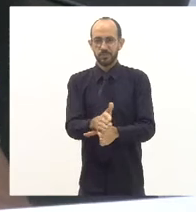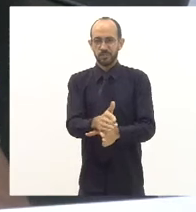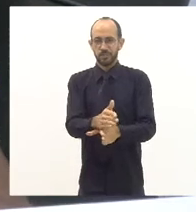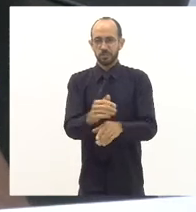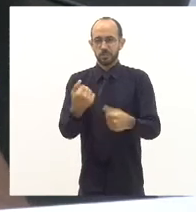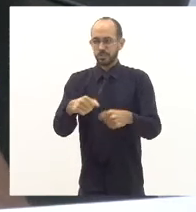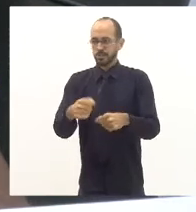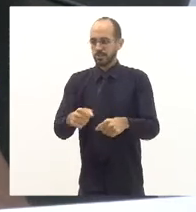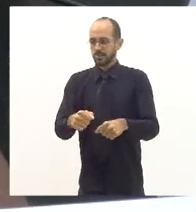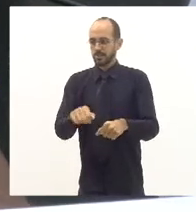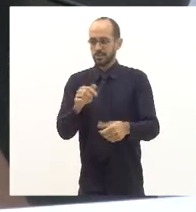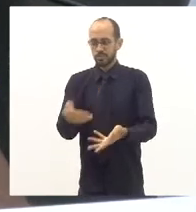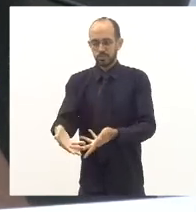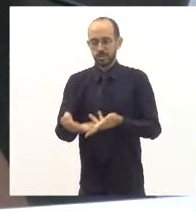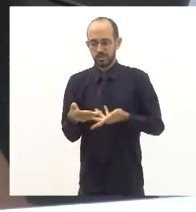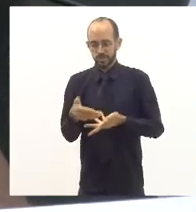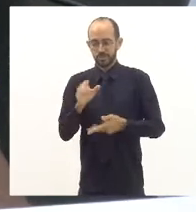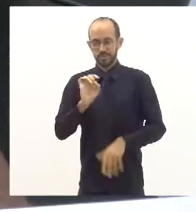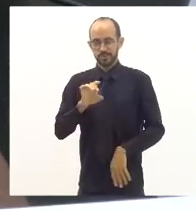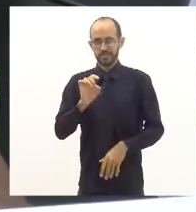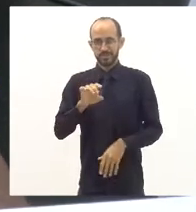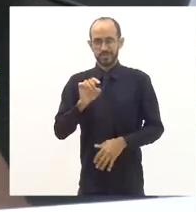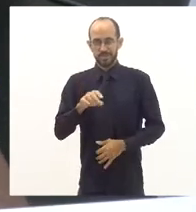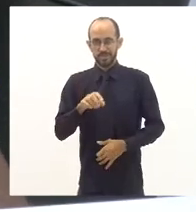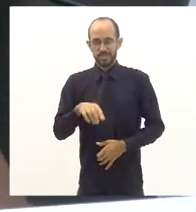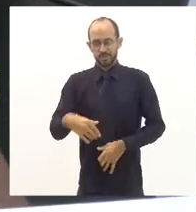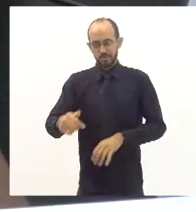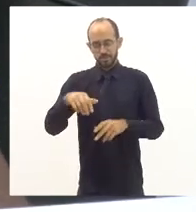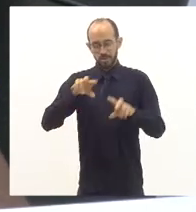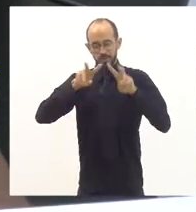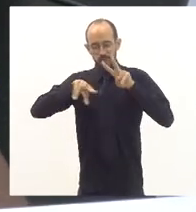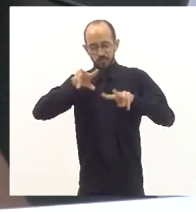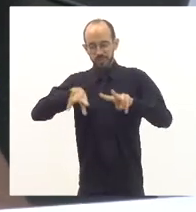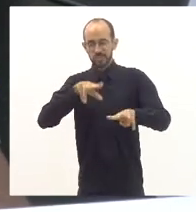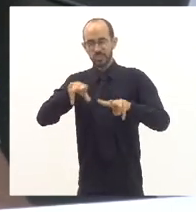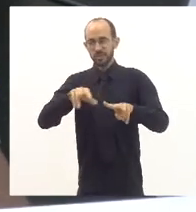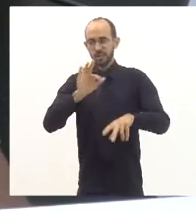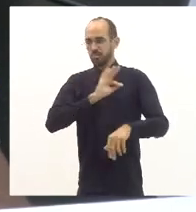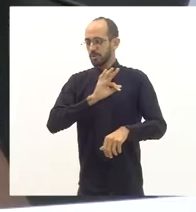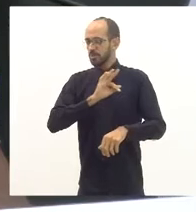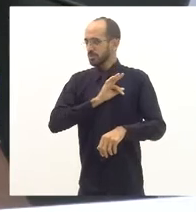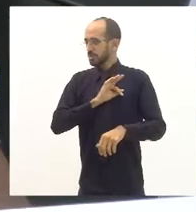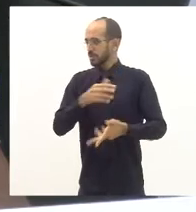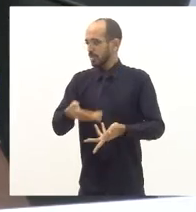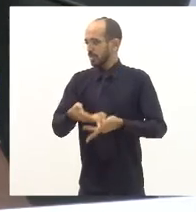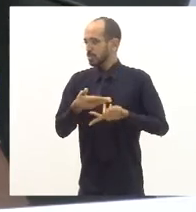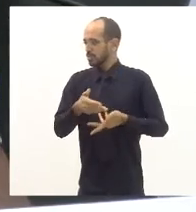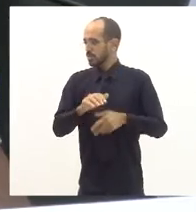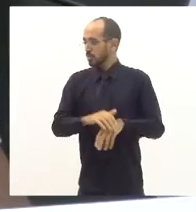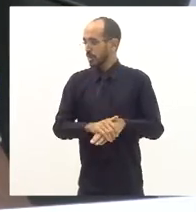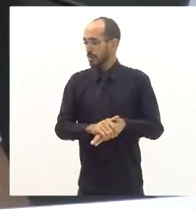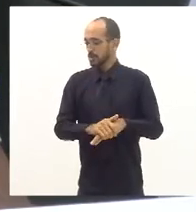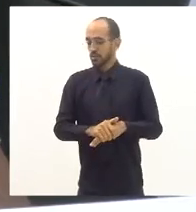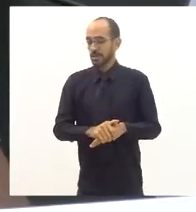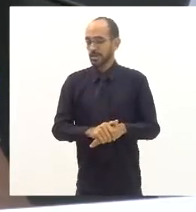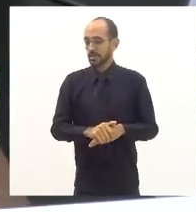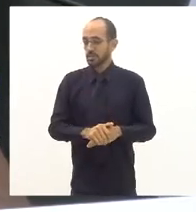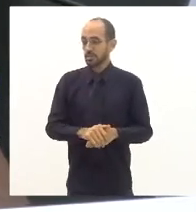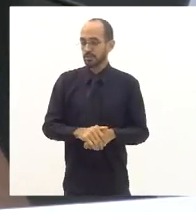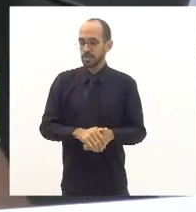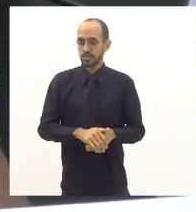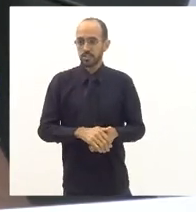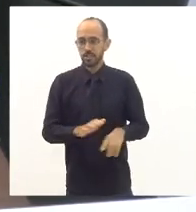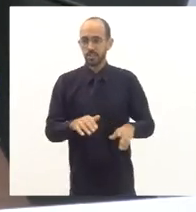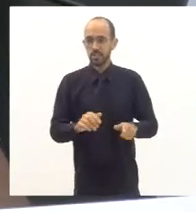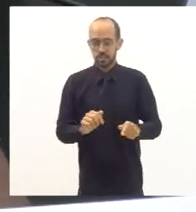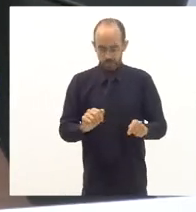atendimento especializado e de uma visão especial do policial que atende. O ideário hoje é que